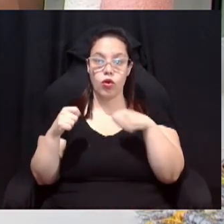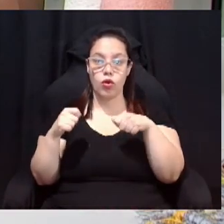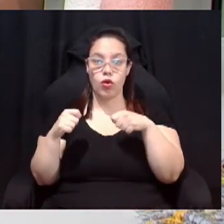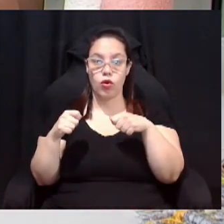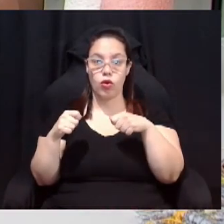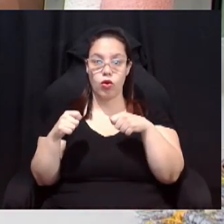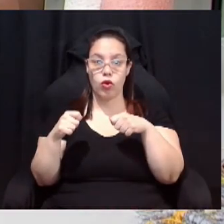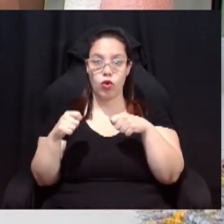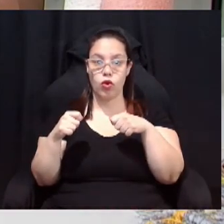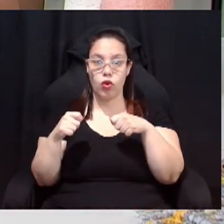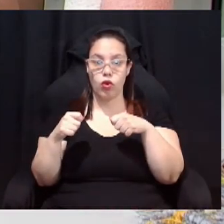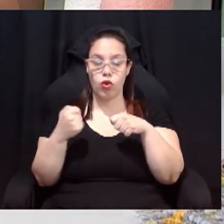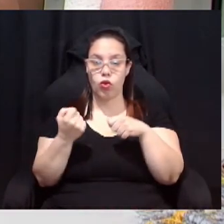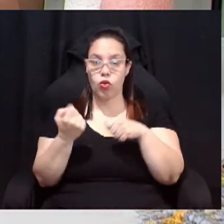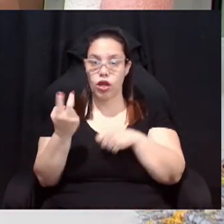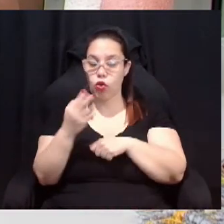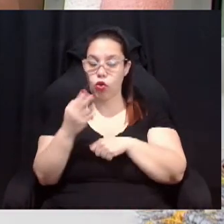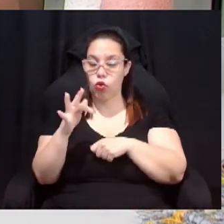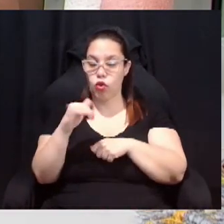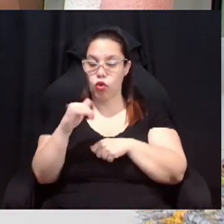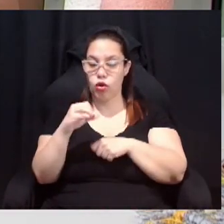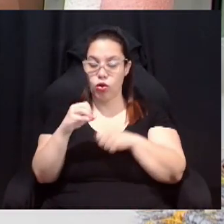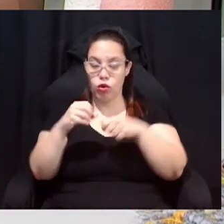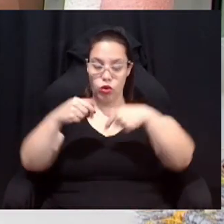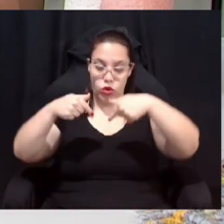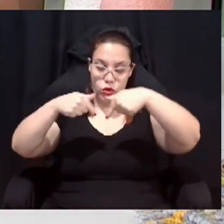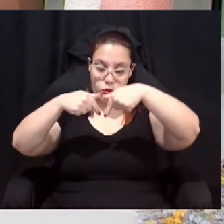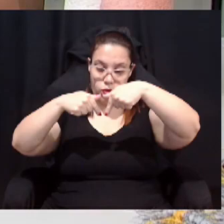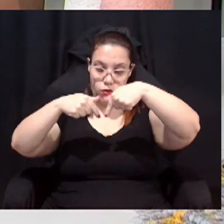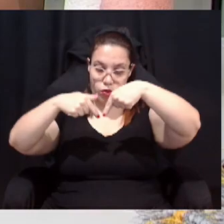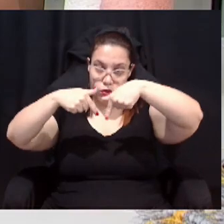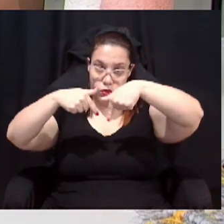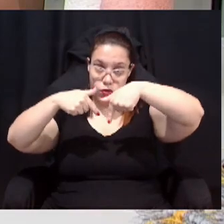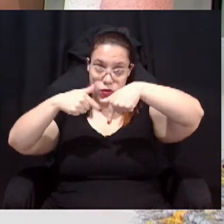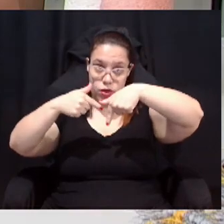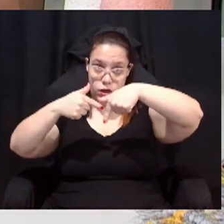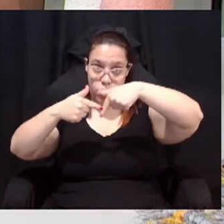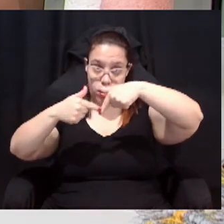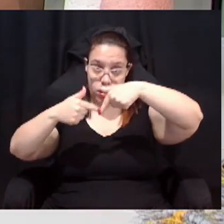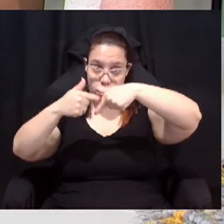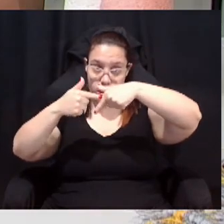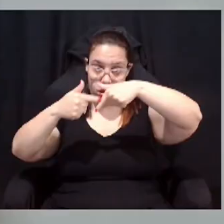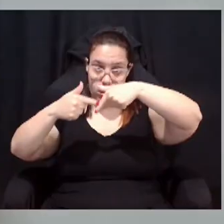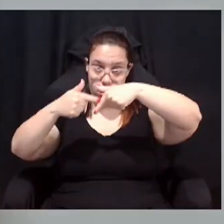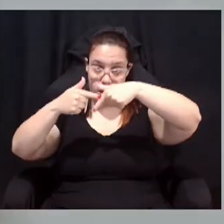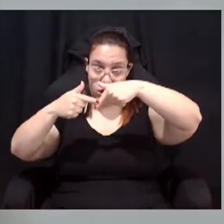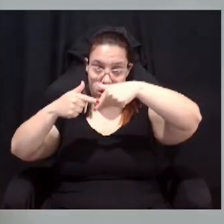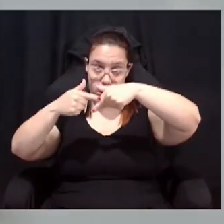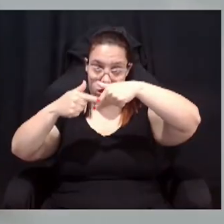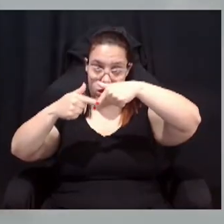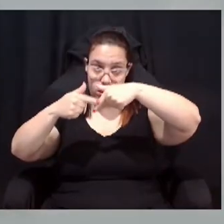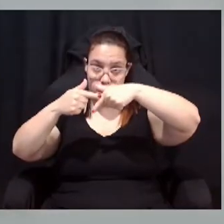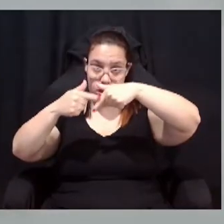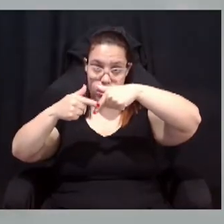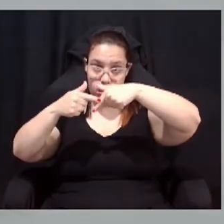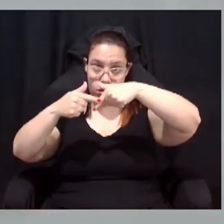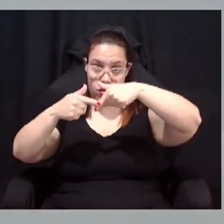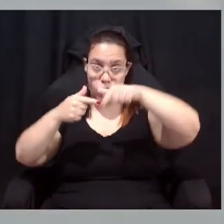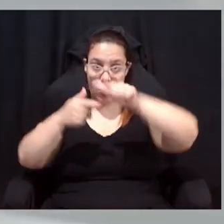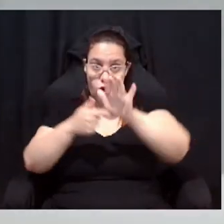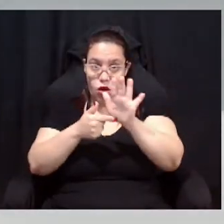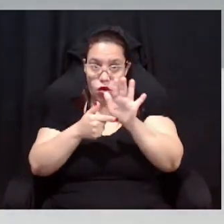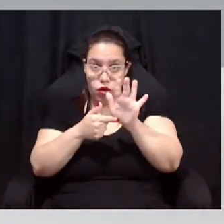segundo fio, a perninha menor dele, nessa perninha pequenininha que a gente já tem aqui na argola, tá